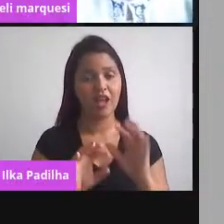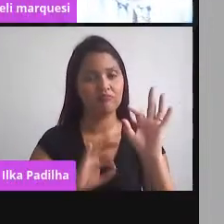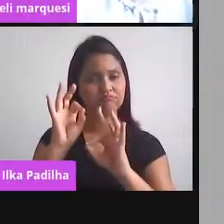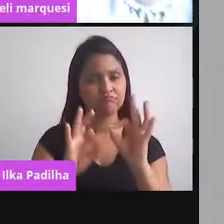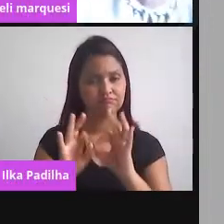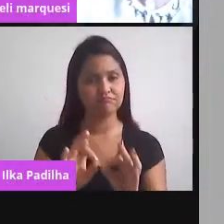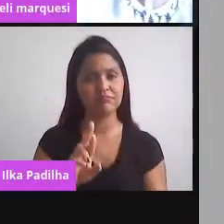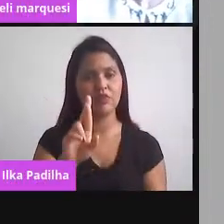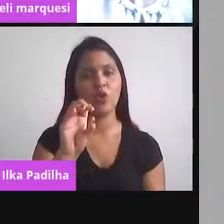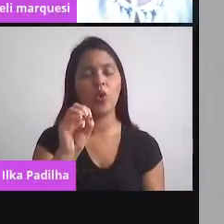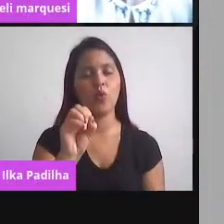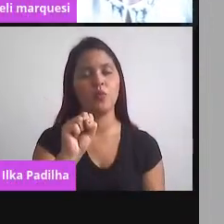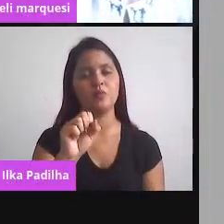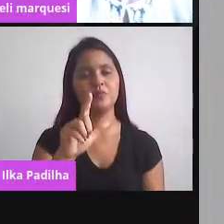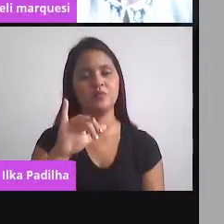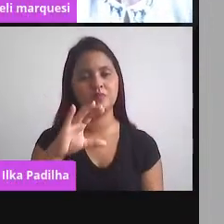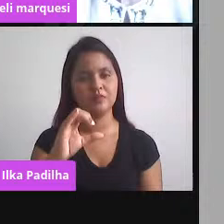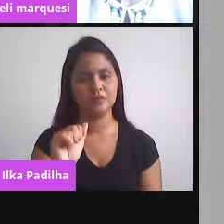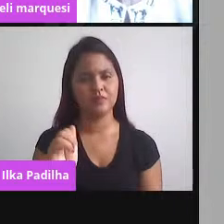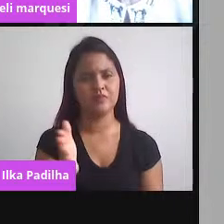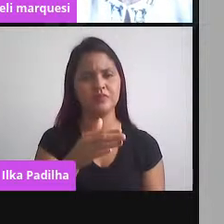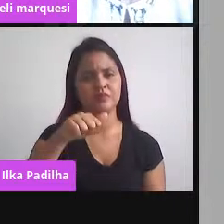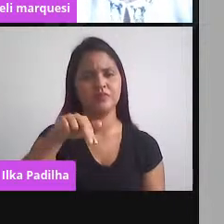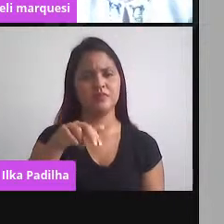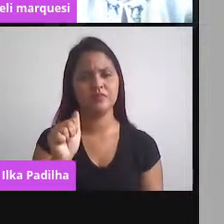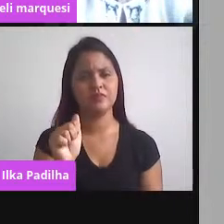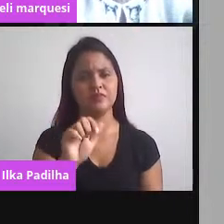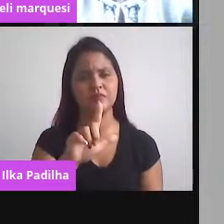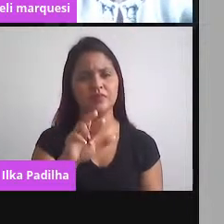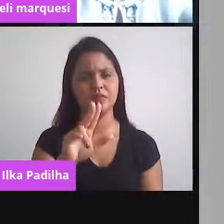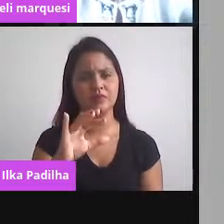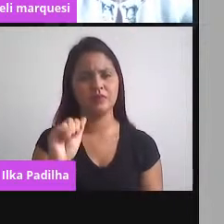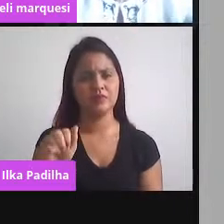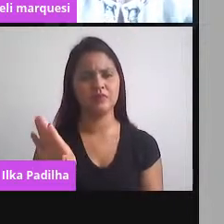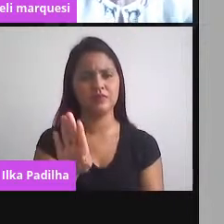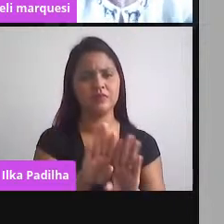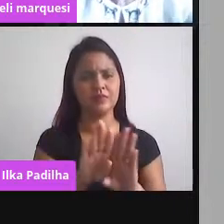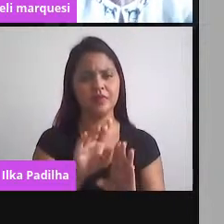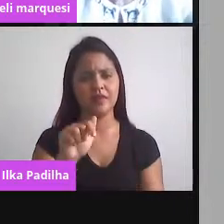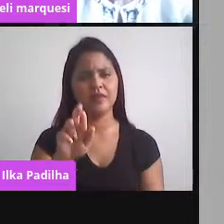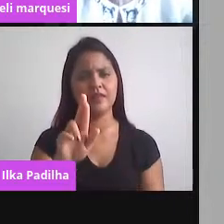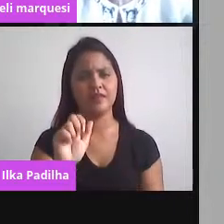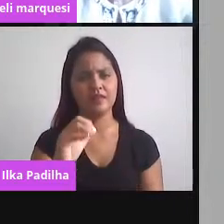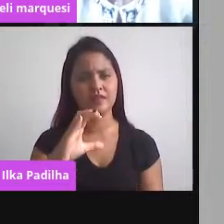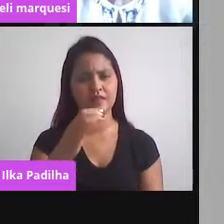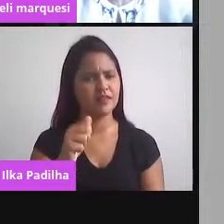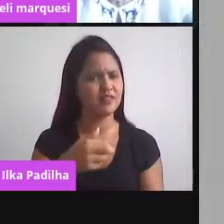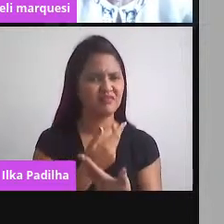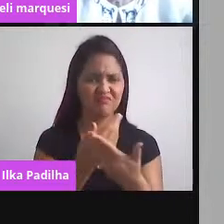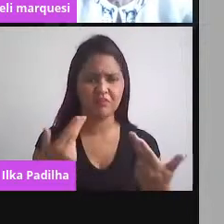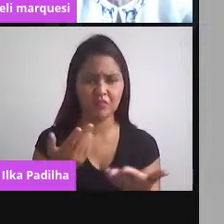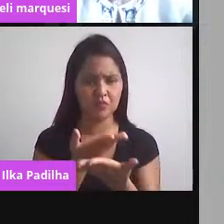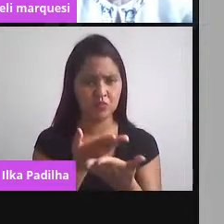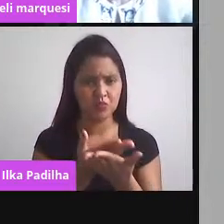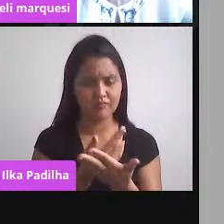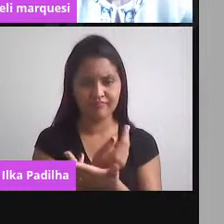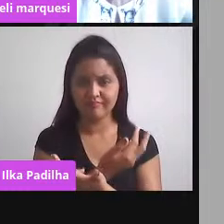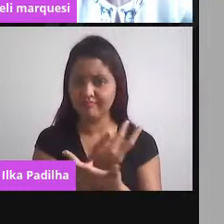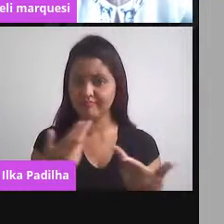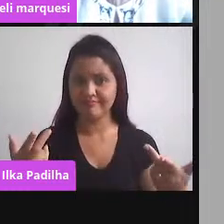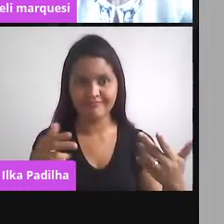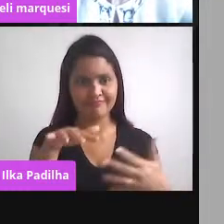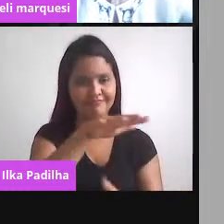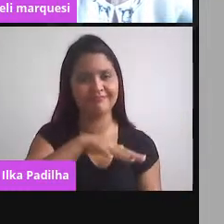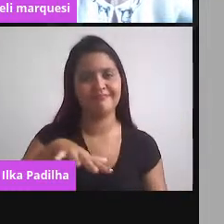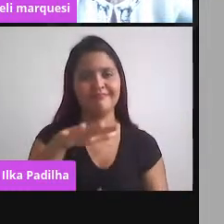Lúcia e a Graça. Então, vejam quantos estudos hoje nós temos, né? Em diferentes domínios. É a nossa área